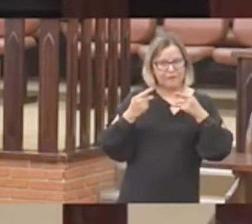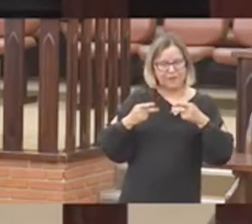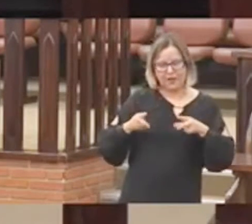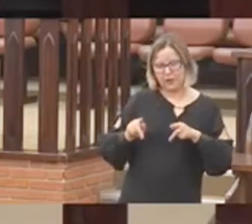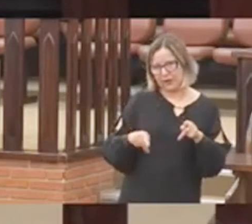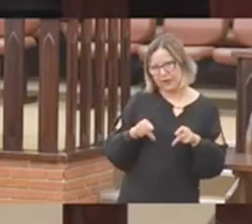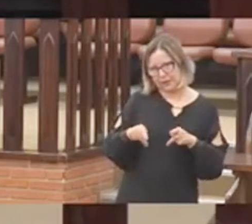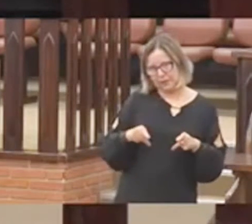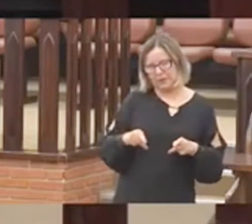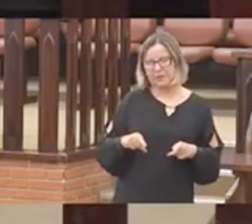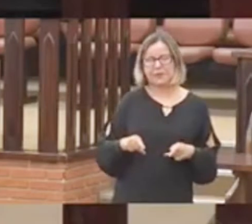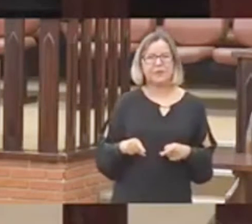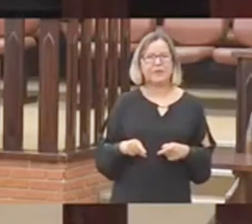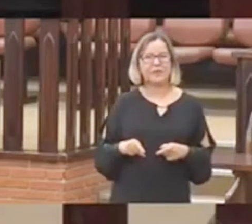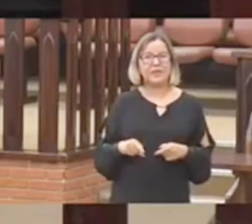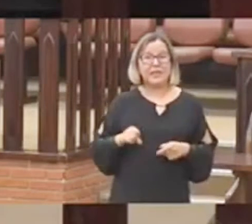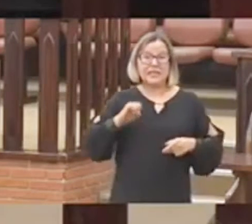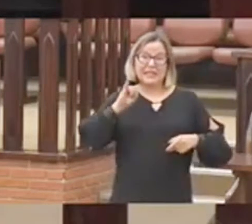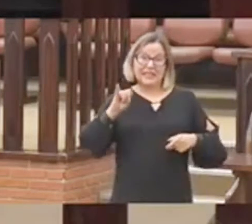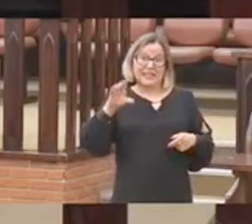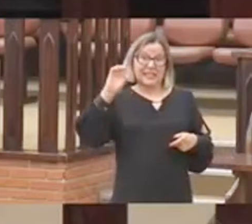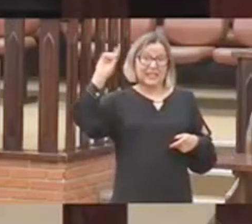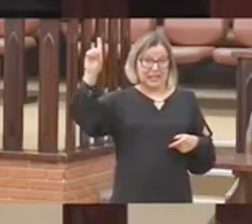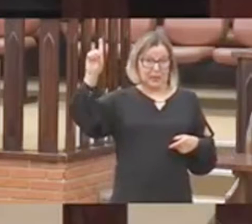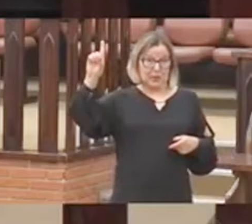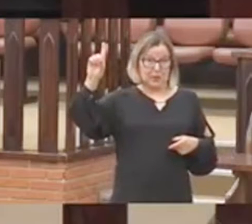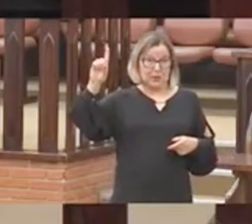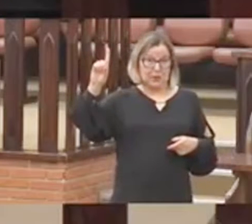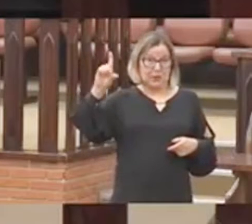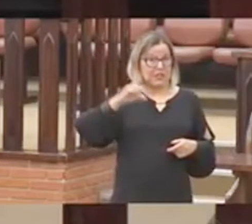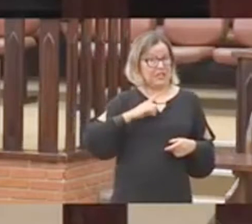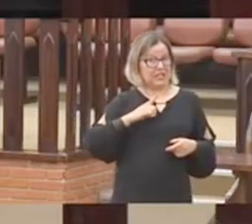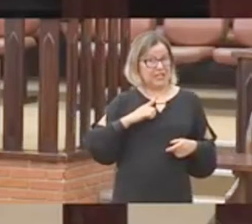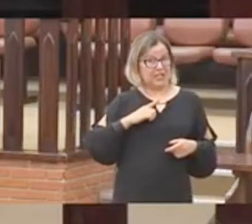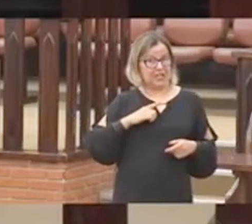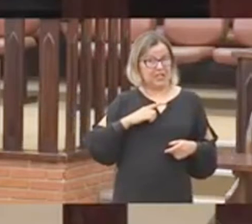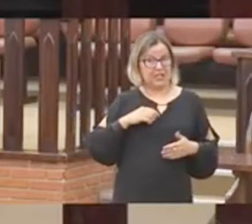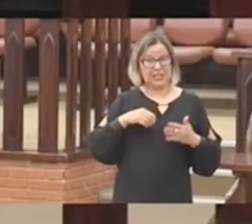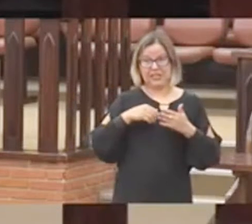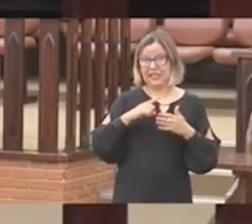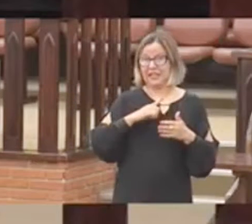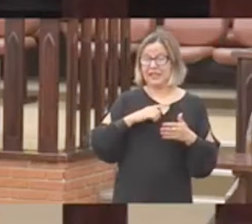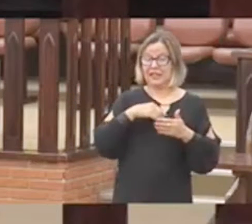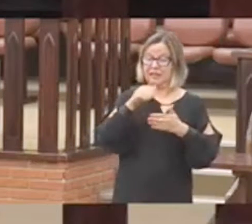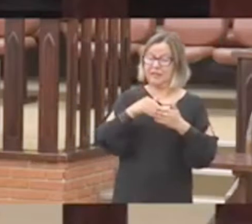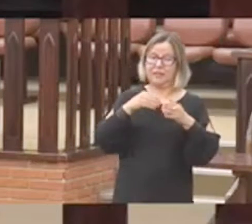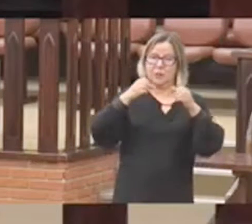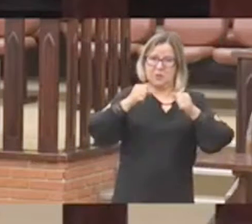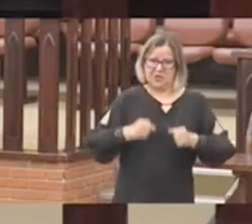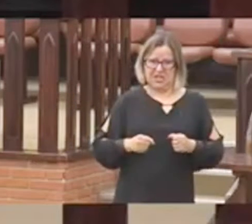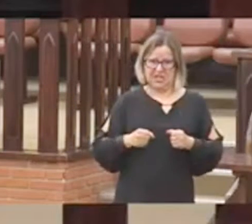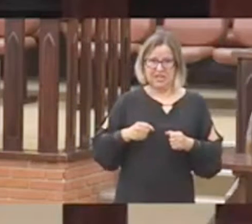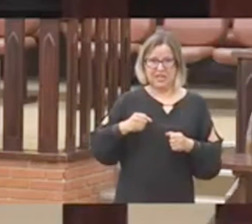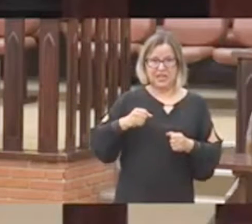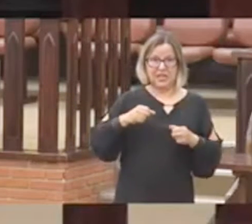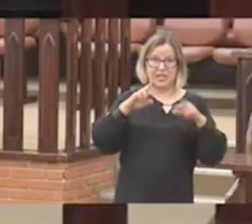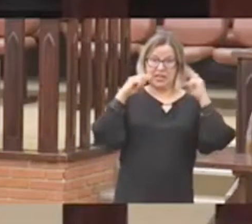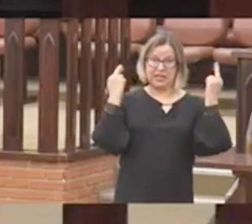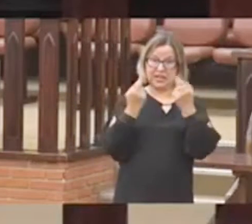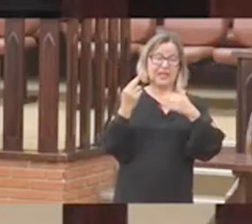Deus existe e é todo-poderoso, bom e justo, reinando sobre o mundo